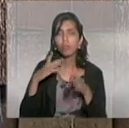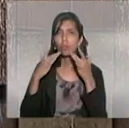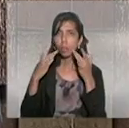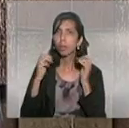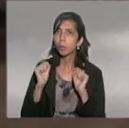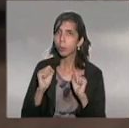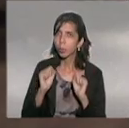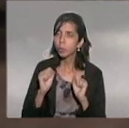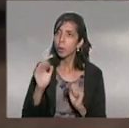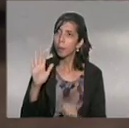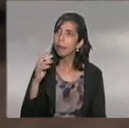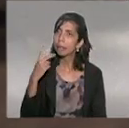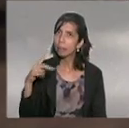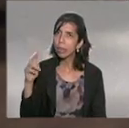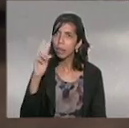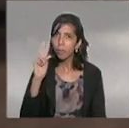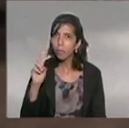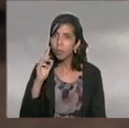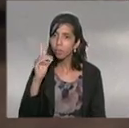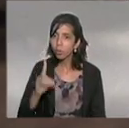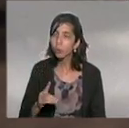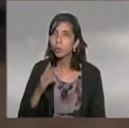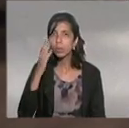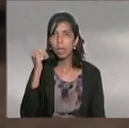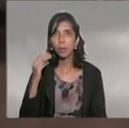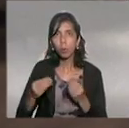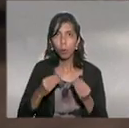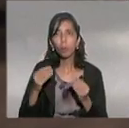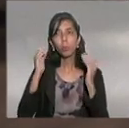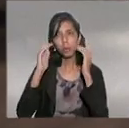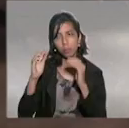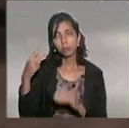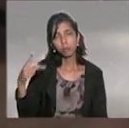uma arte coletiva, mas né? ele tem uma visão do espetáculo.